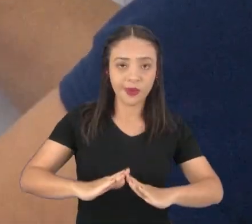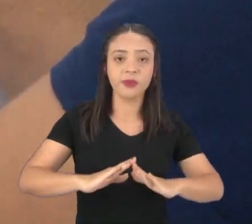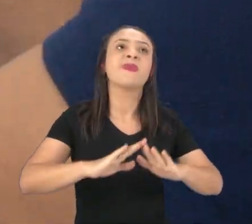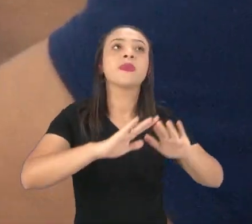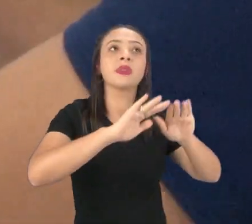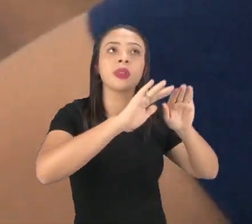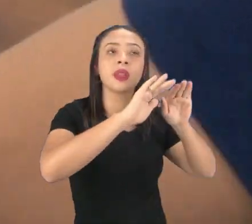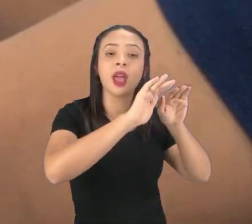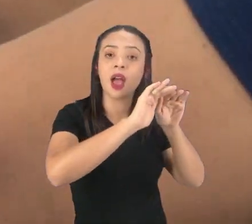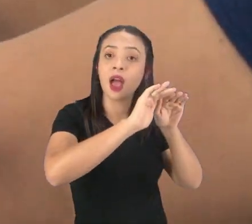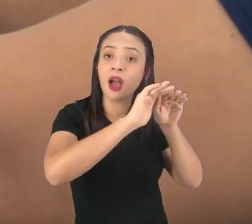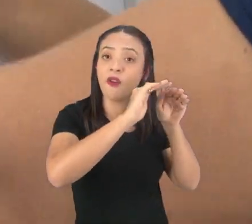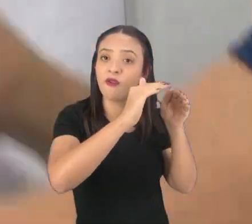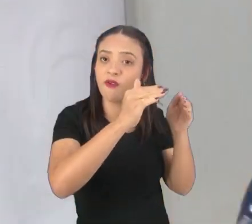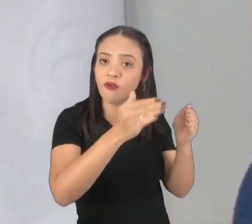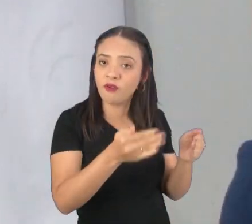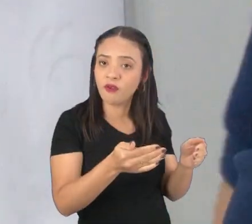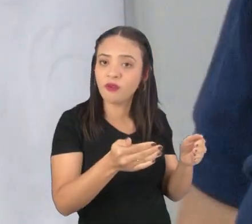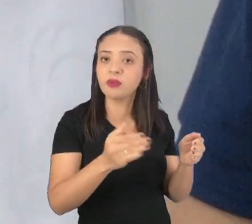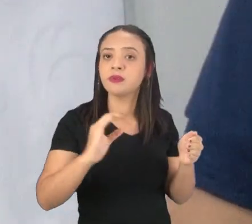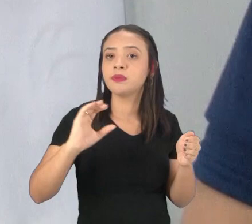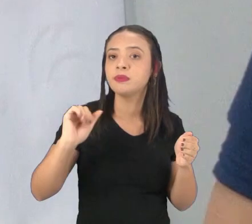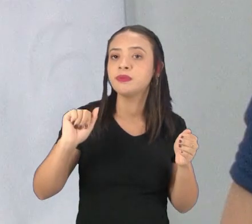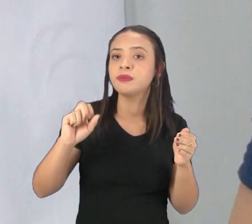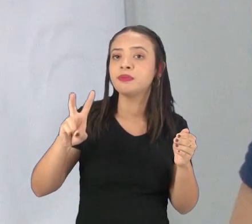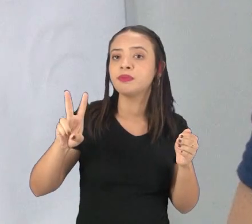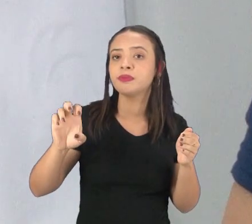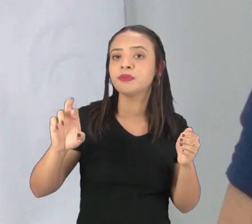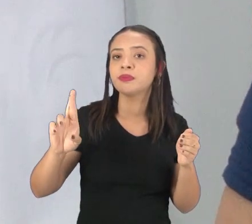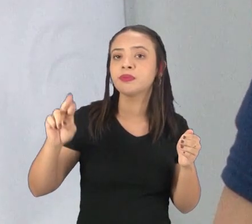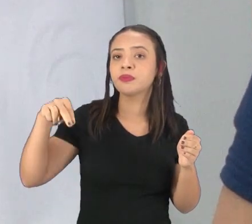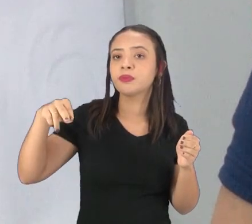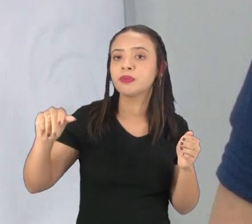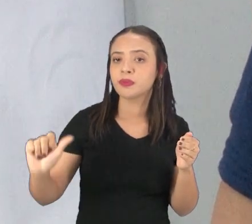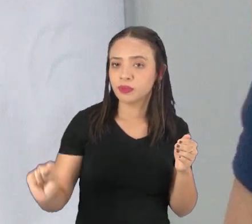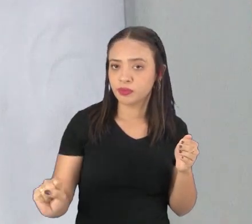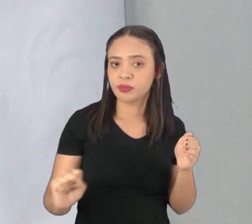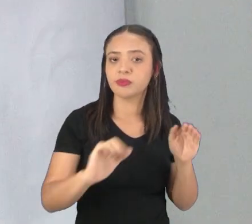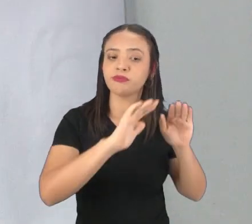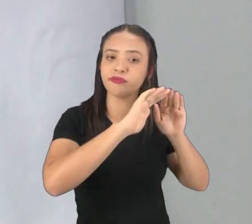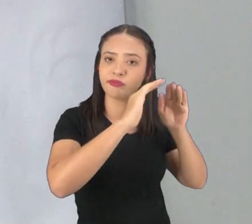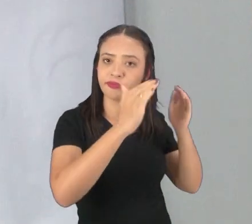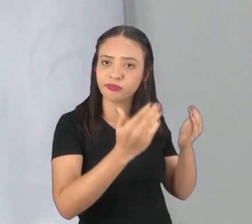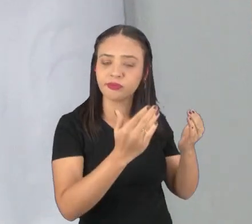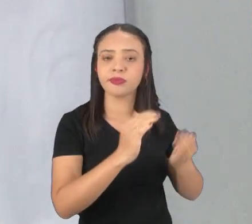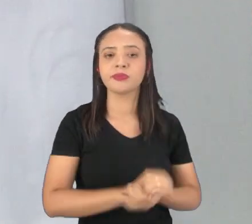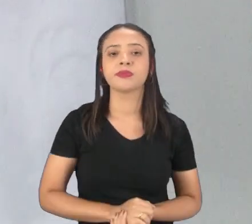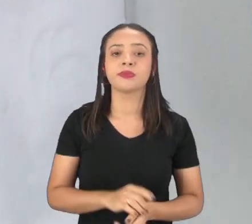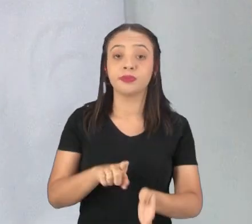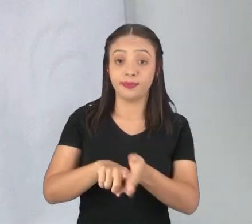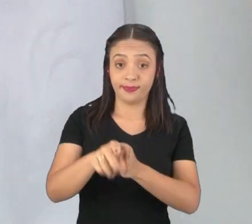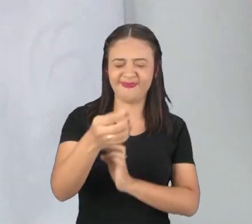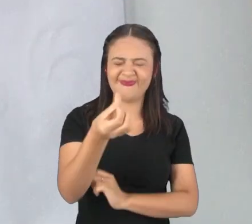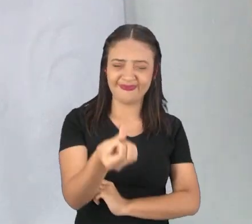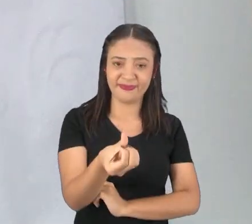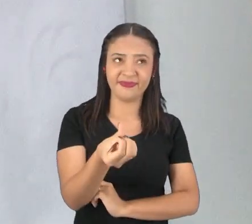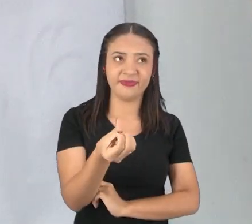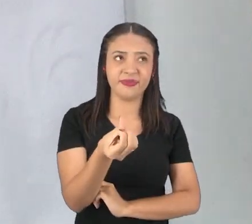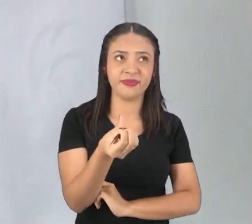eles moravam em cavernas, ó. Eles moravam em cavernas. E a número 6, ele pede o seguinte,